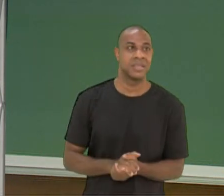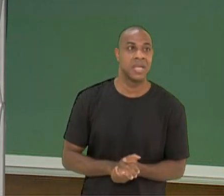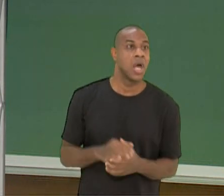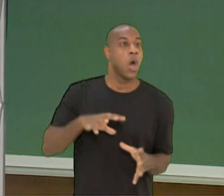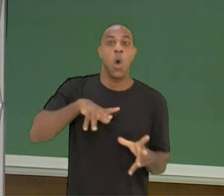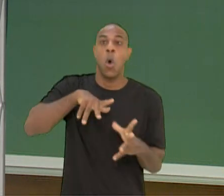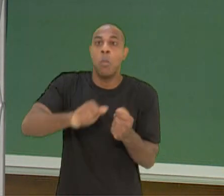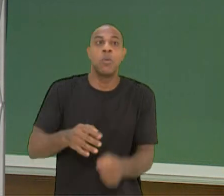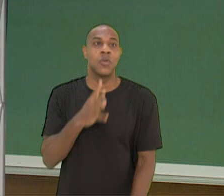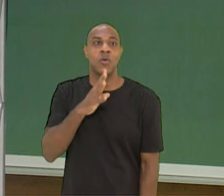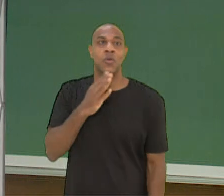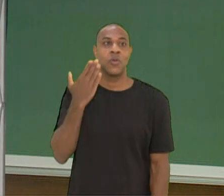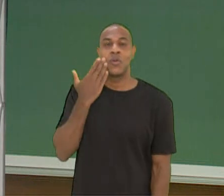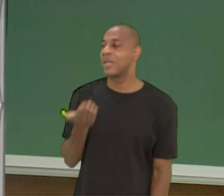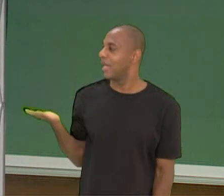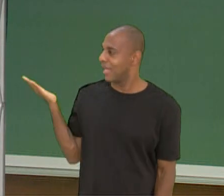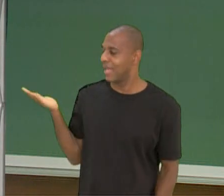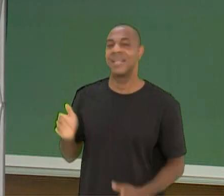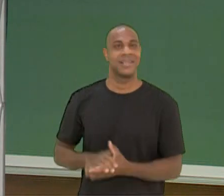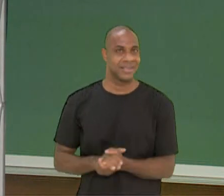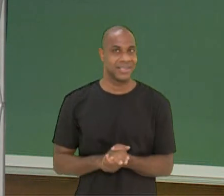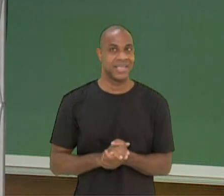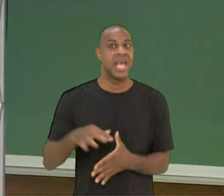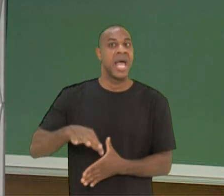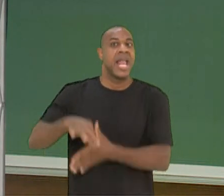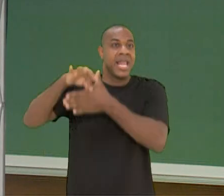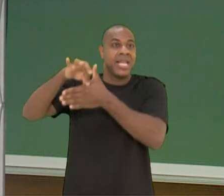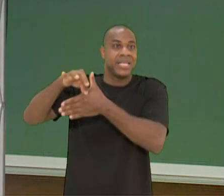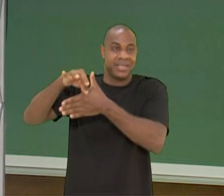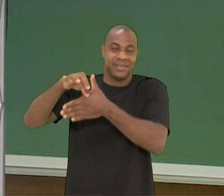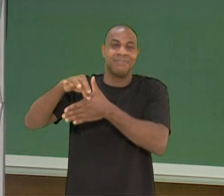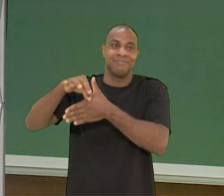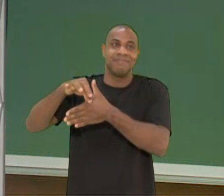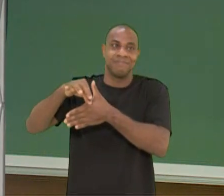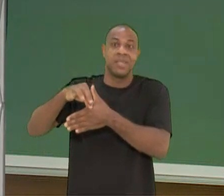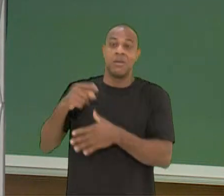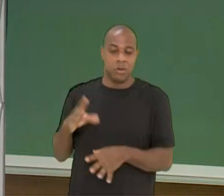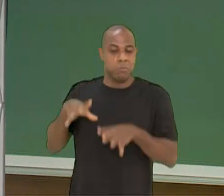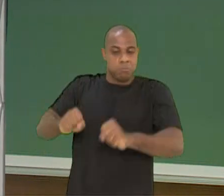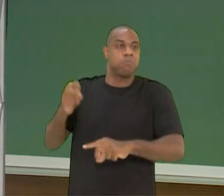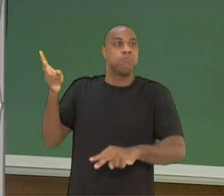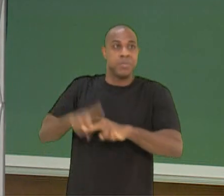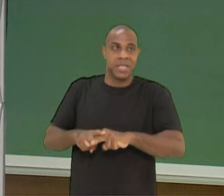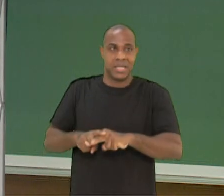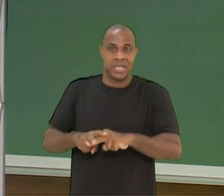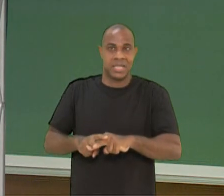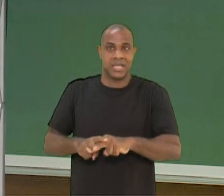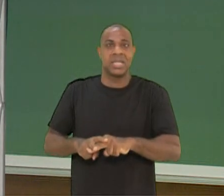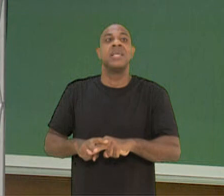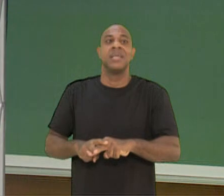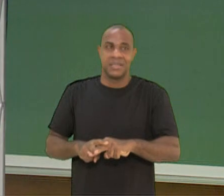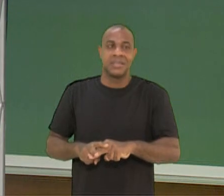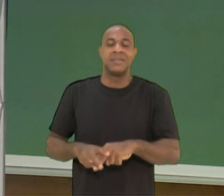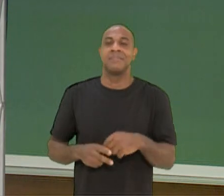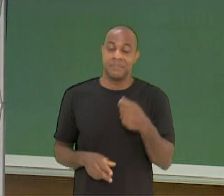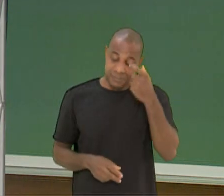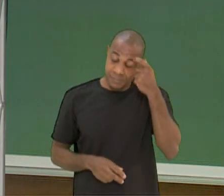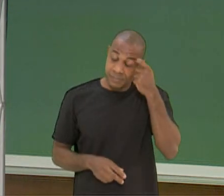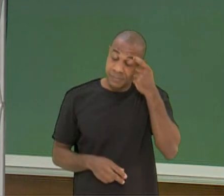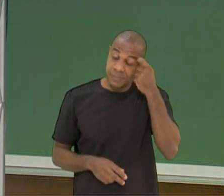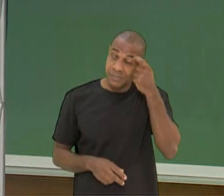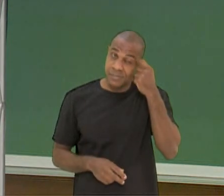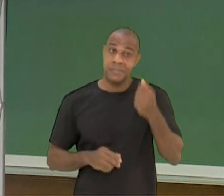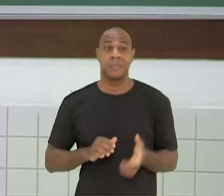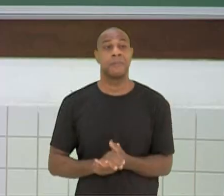todo conhecia a figura do Saddam Hussein, o líder do Iraque, foi deposto, preso e depois condenado à morte em